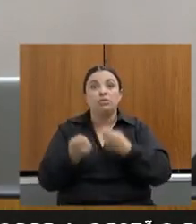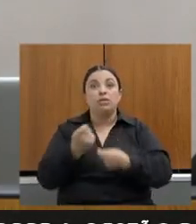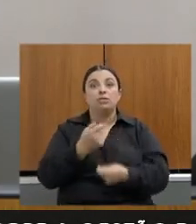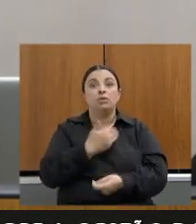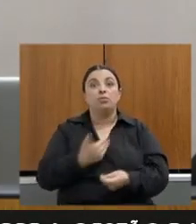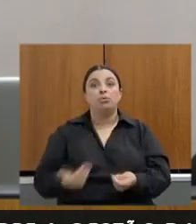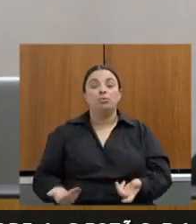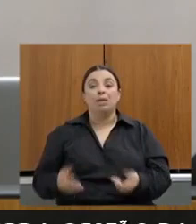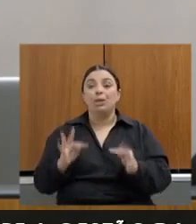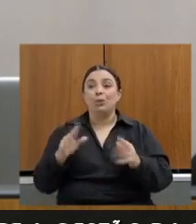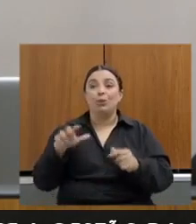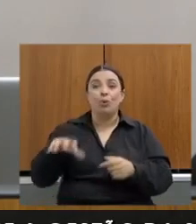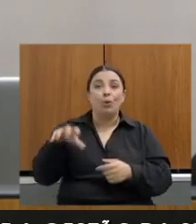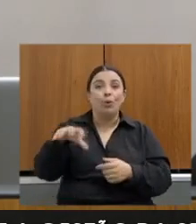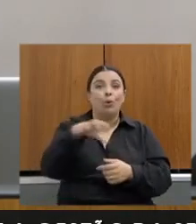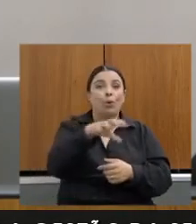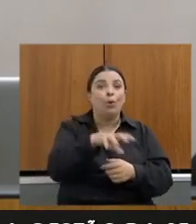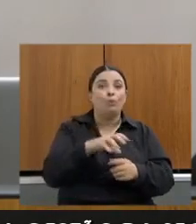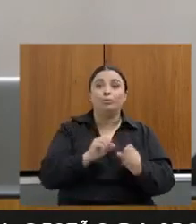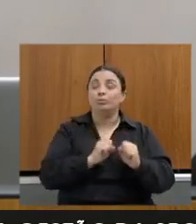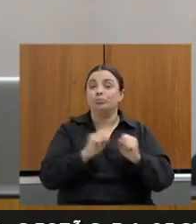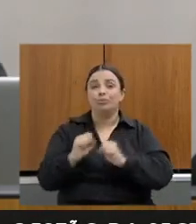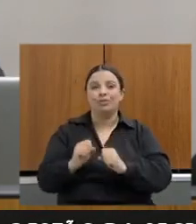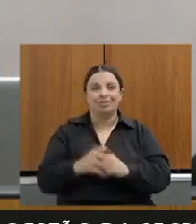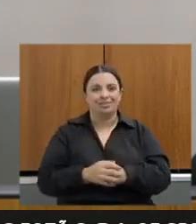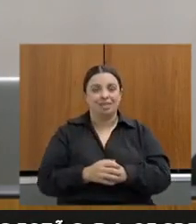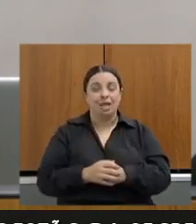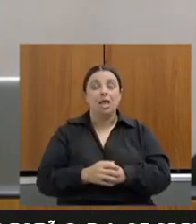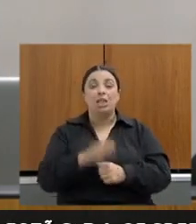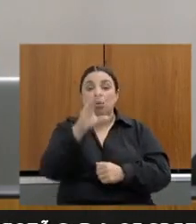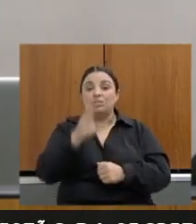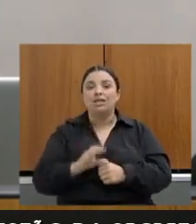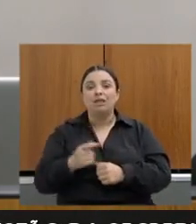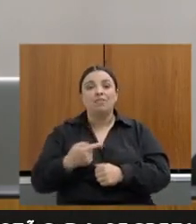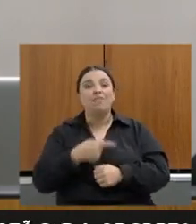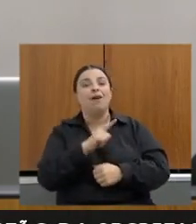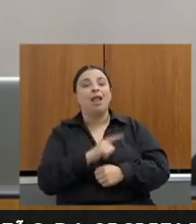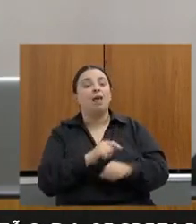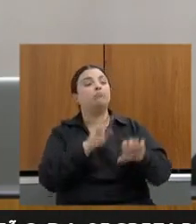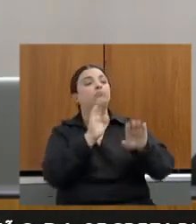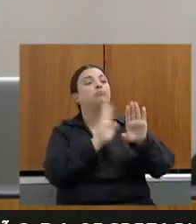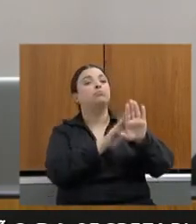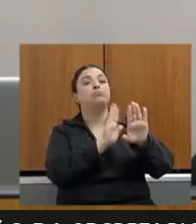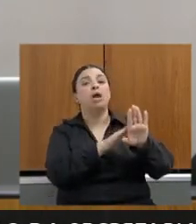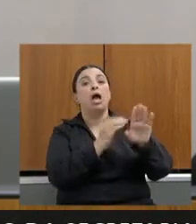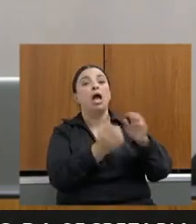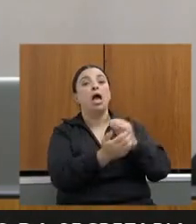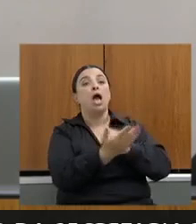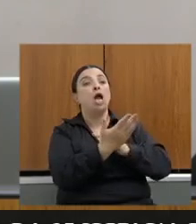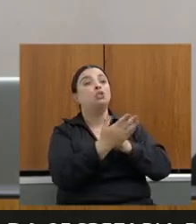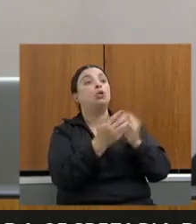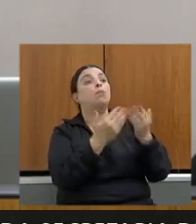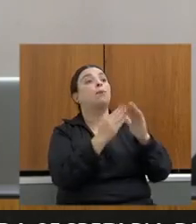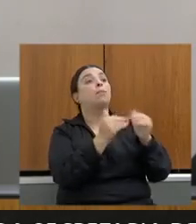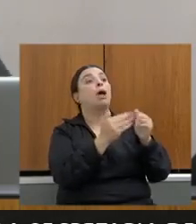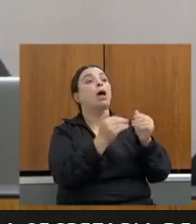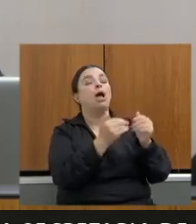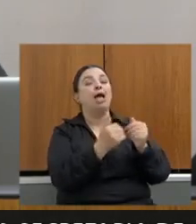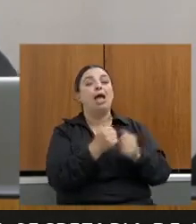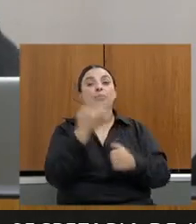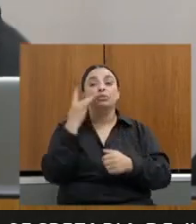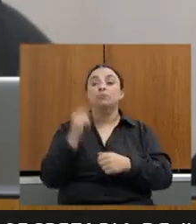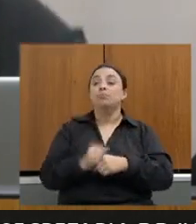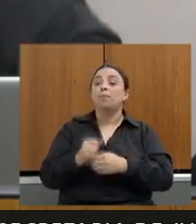tão cidadão bate no balcão da administração pouca parece que não é fácil pegar aquele carimbando não batendo o documento